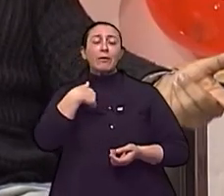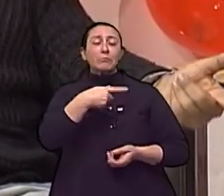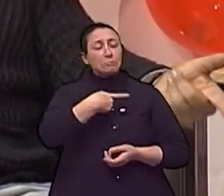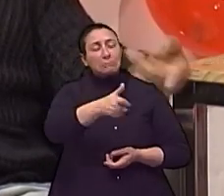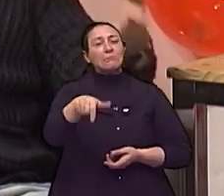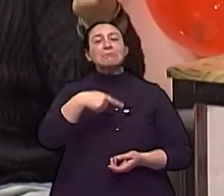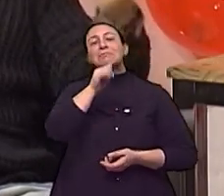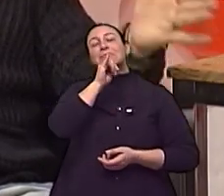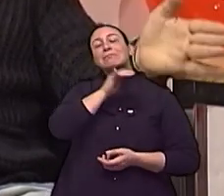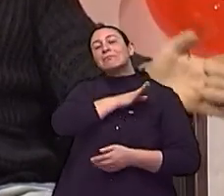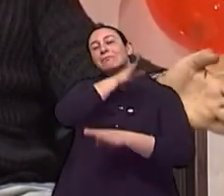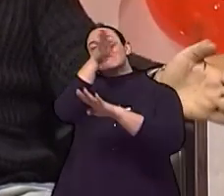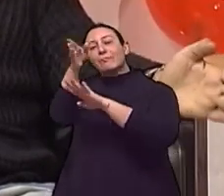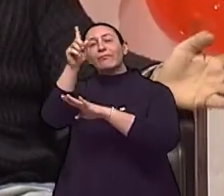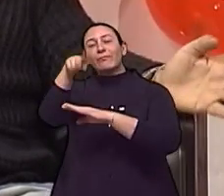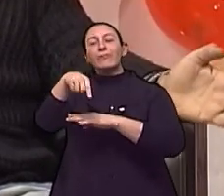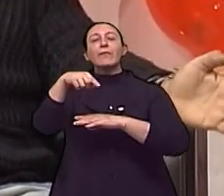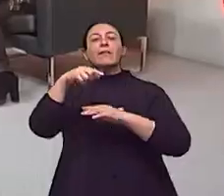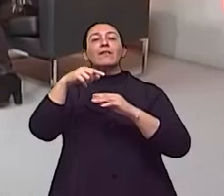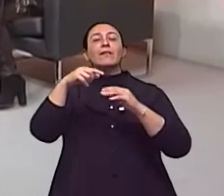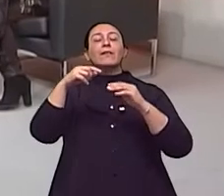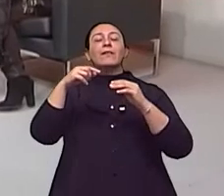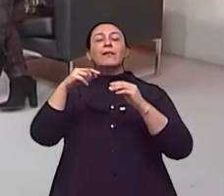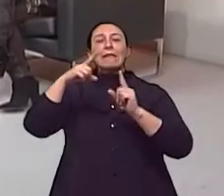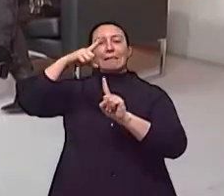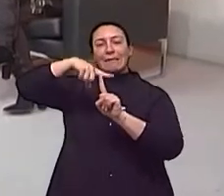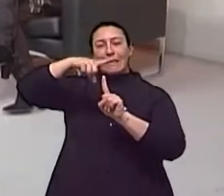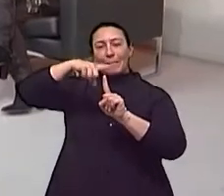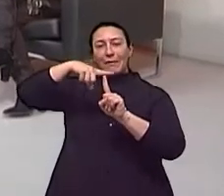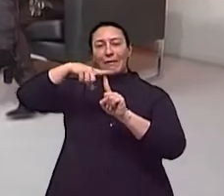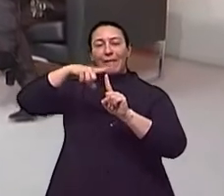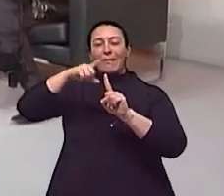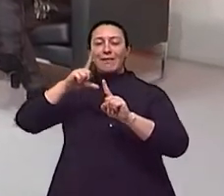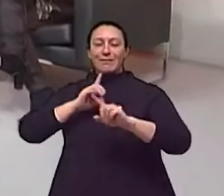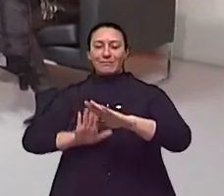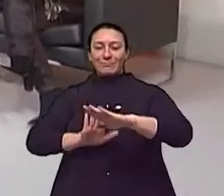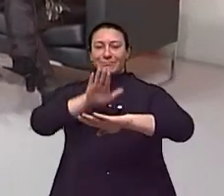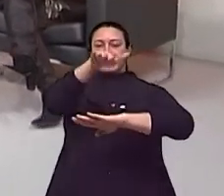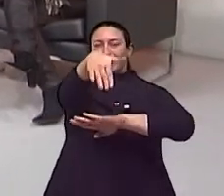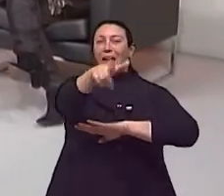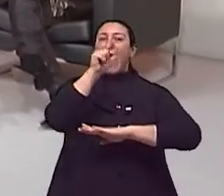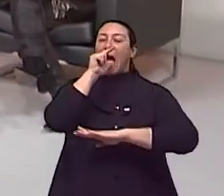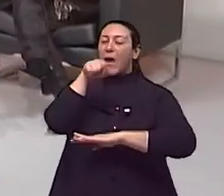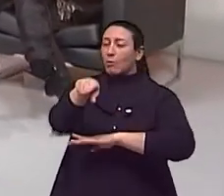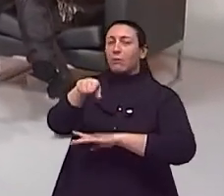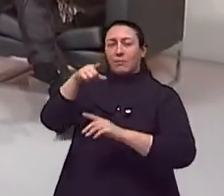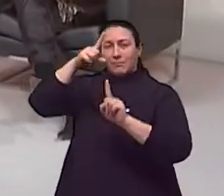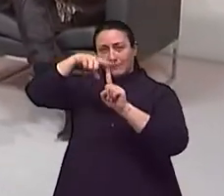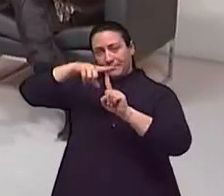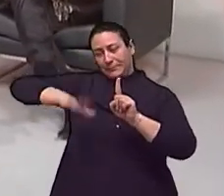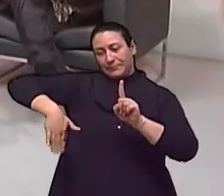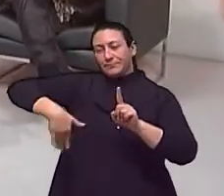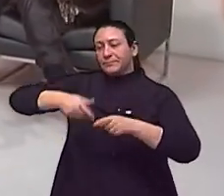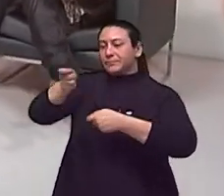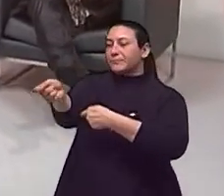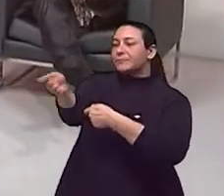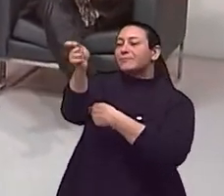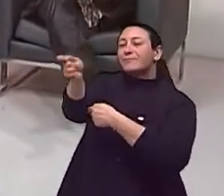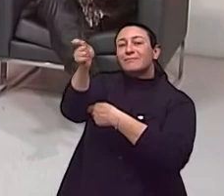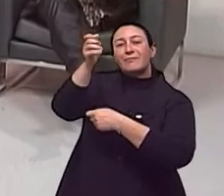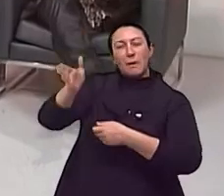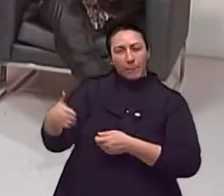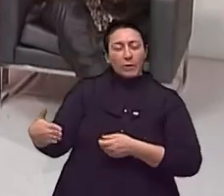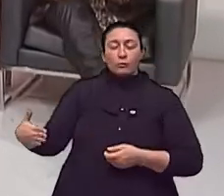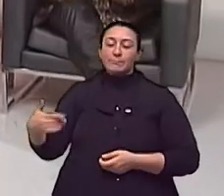pescaria lá na plataforma de Tramandaí foi Fantástico foi maravilhoso e eu tava com ele com